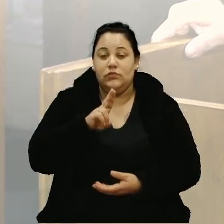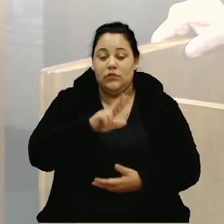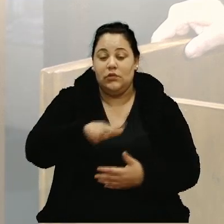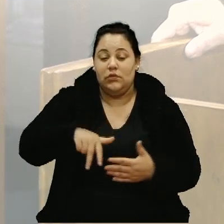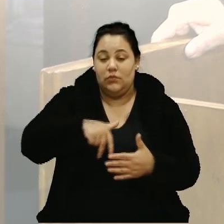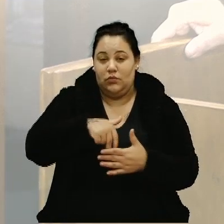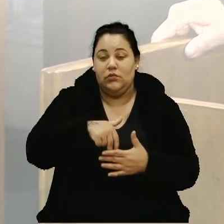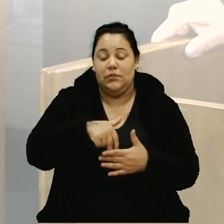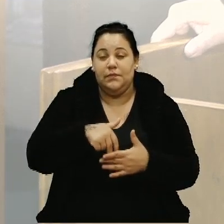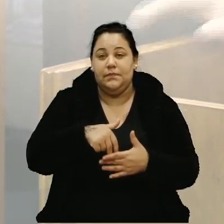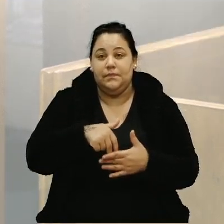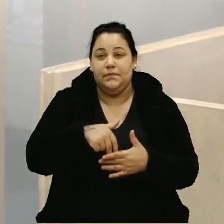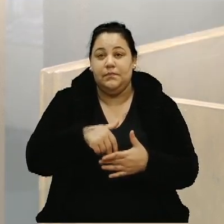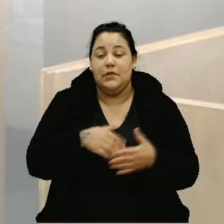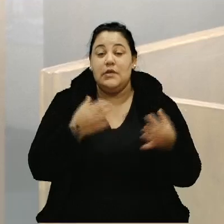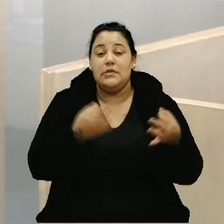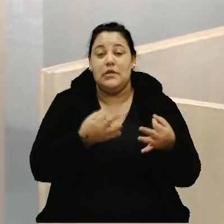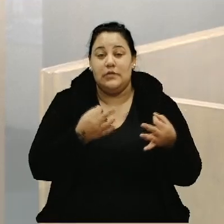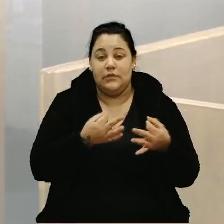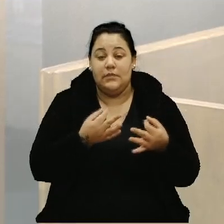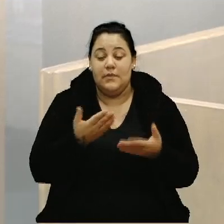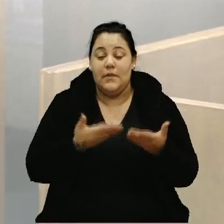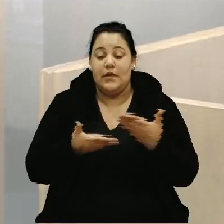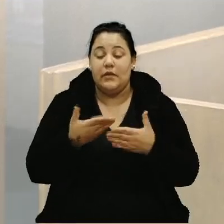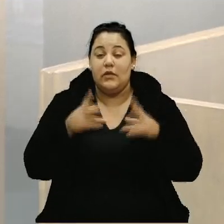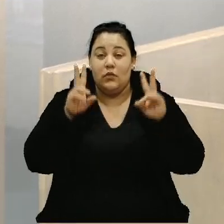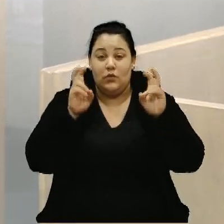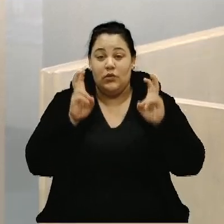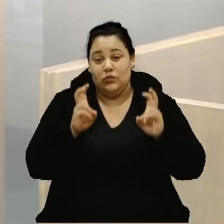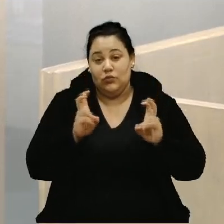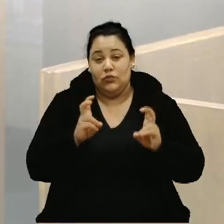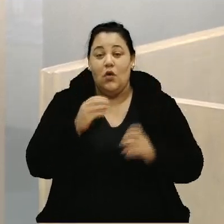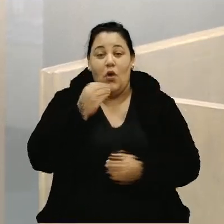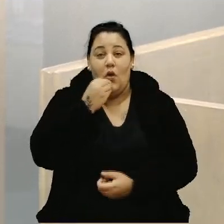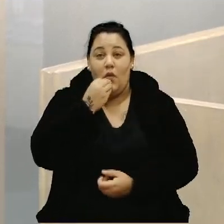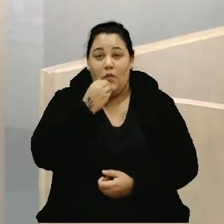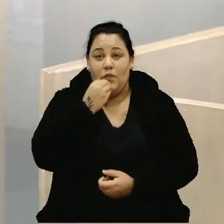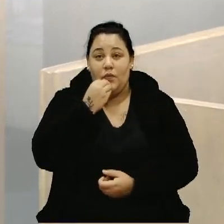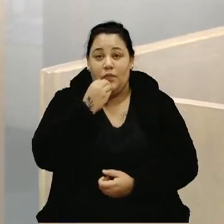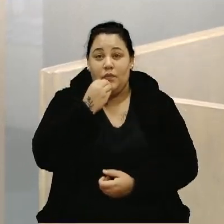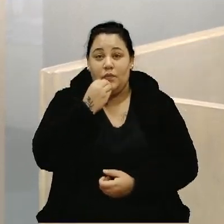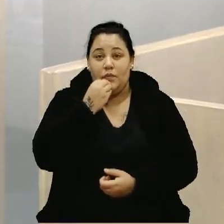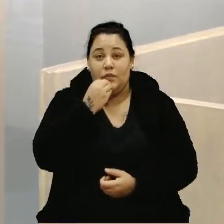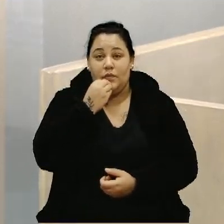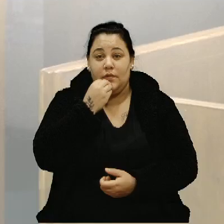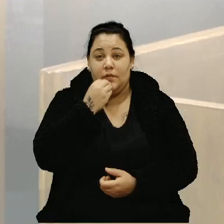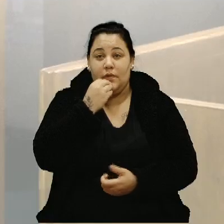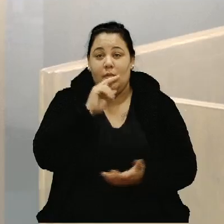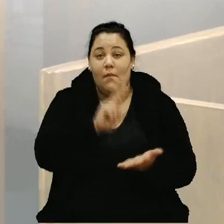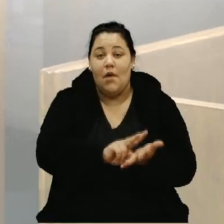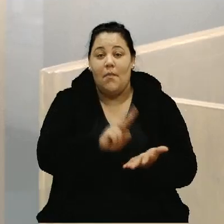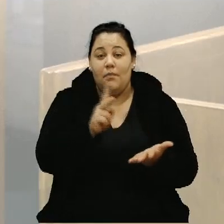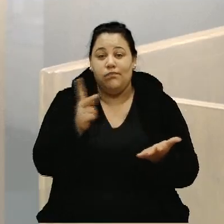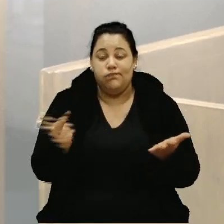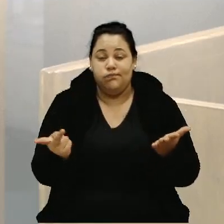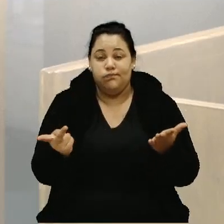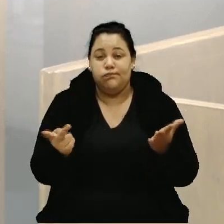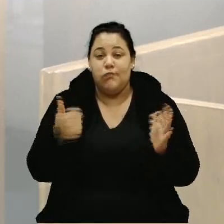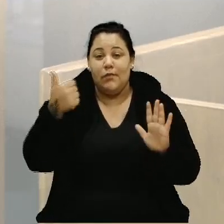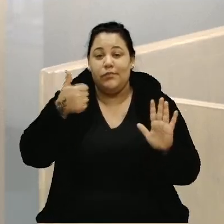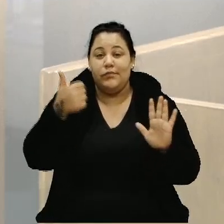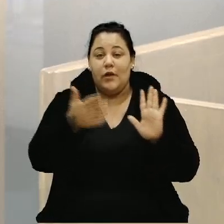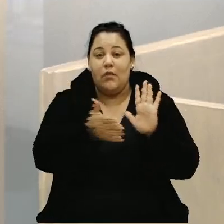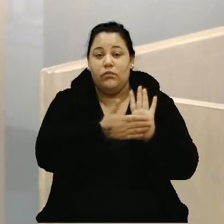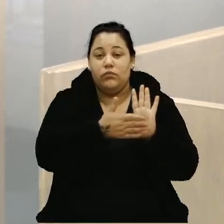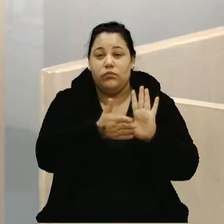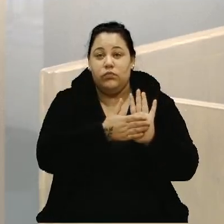certamente, para tratar um assunto que está, inclusive, hoje na primeira página do Jornal Pioneiro, né? A